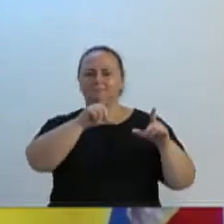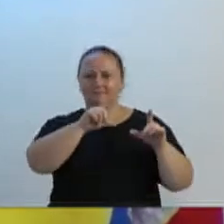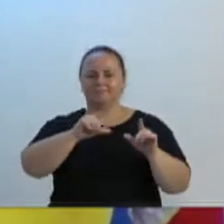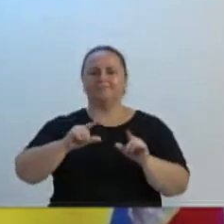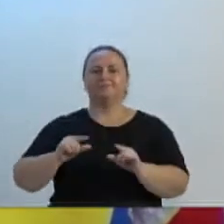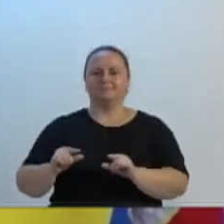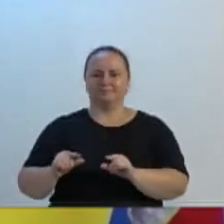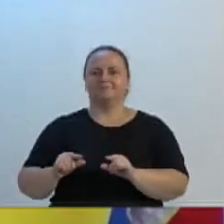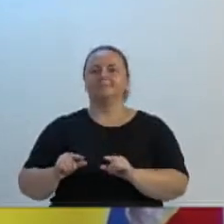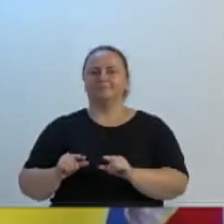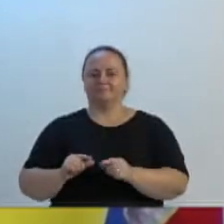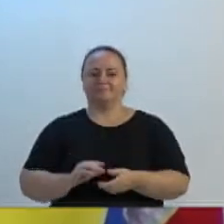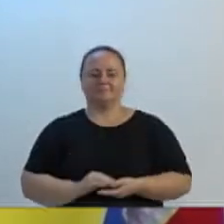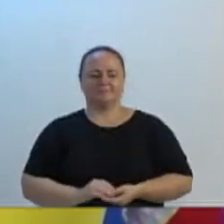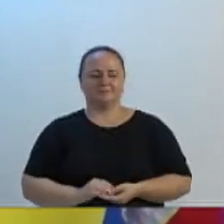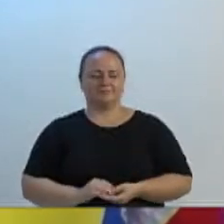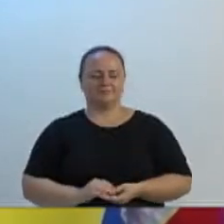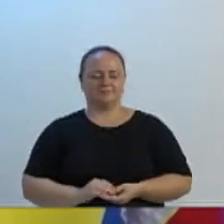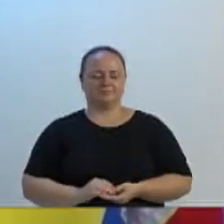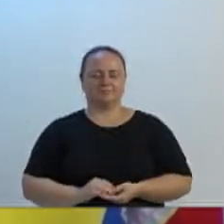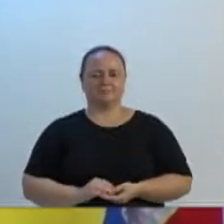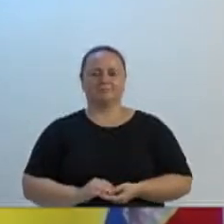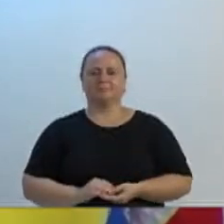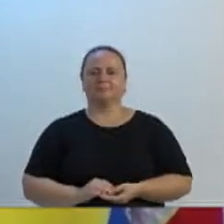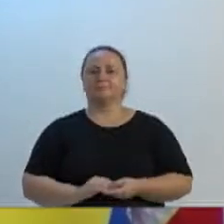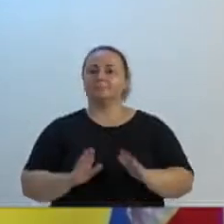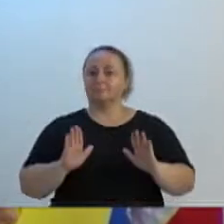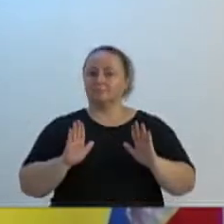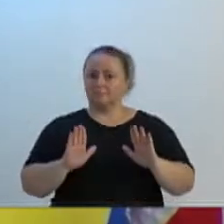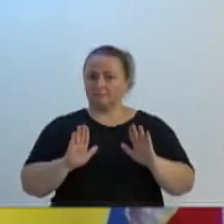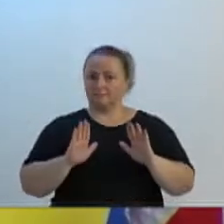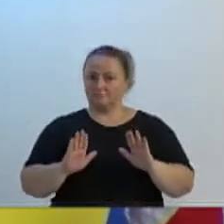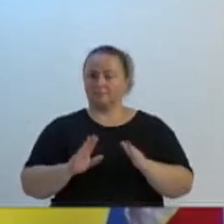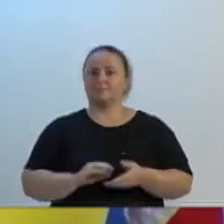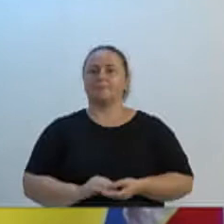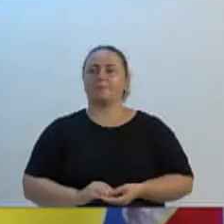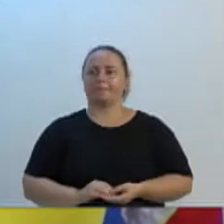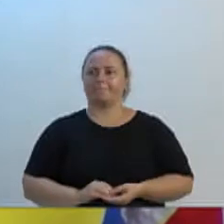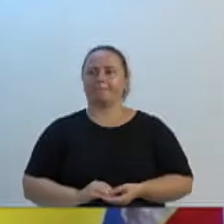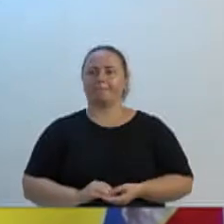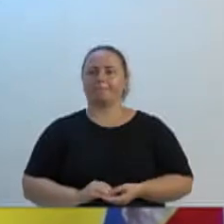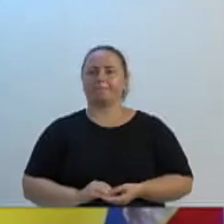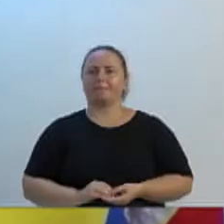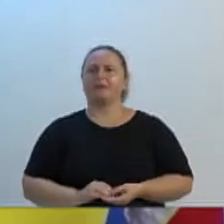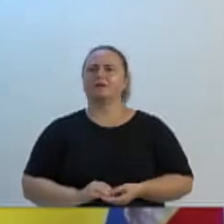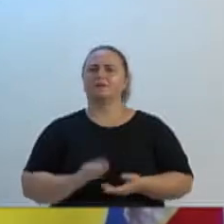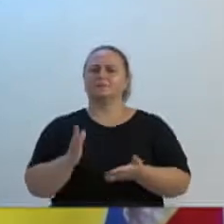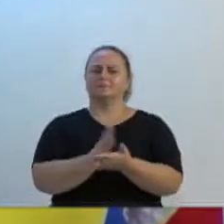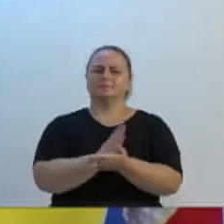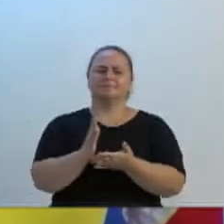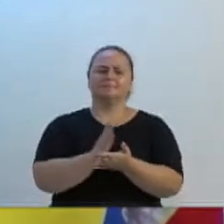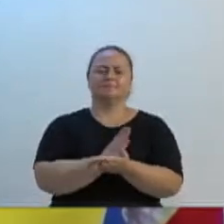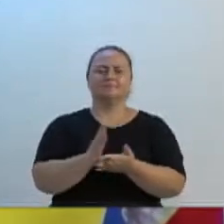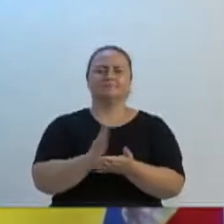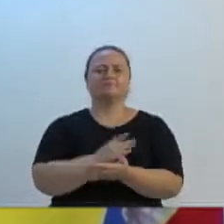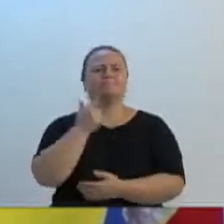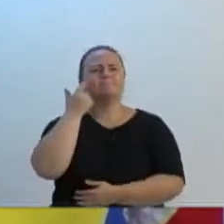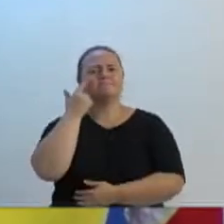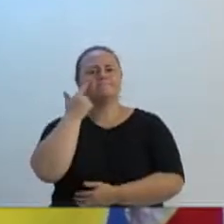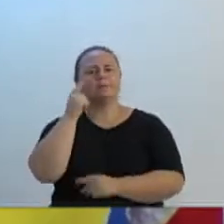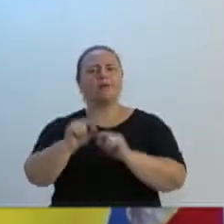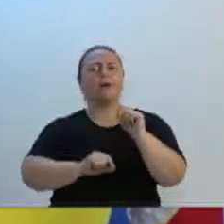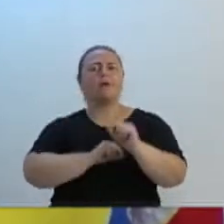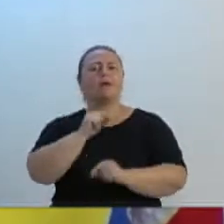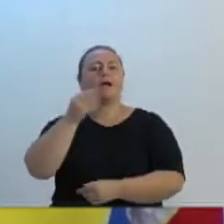filho é mas algumas pessoas da comunidade inclusive alguns que estão pretendo